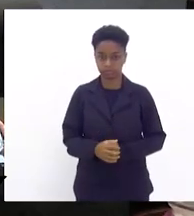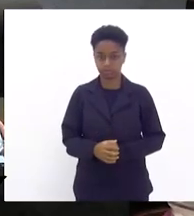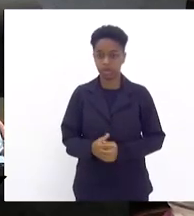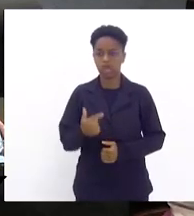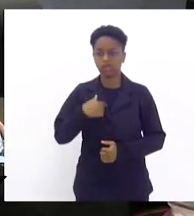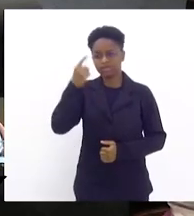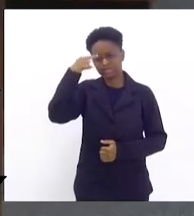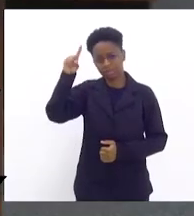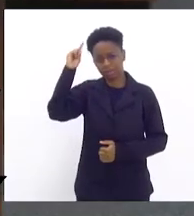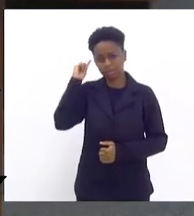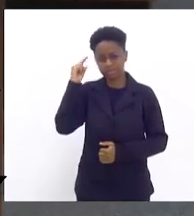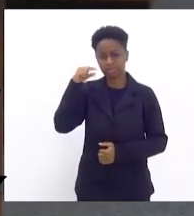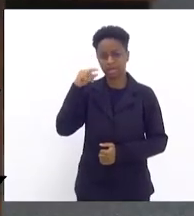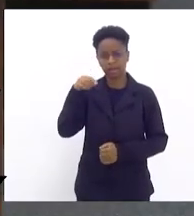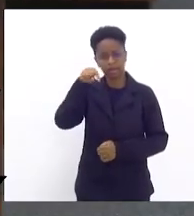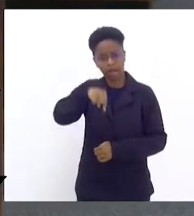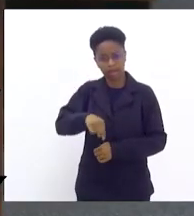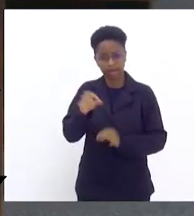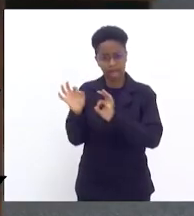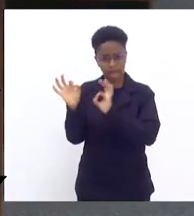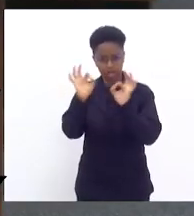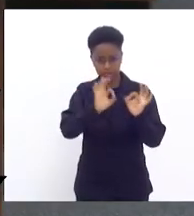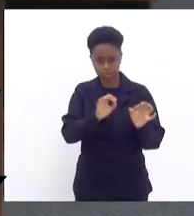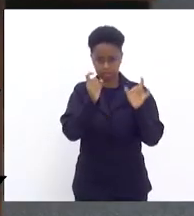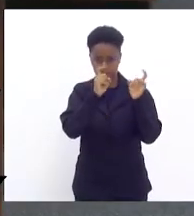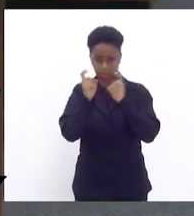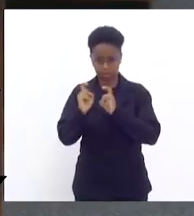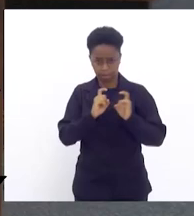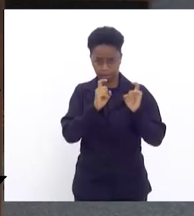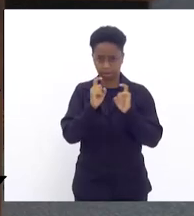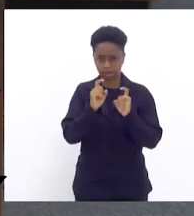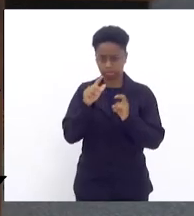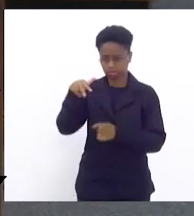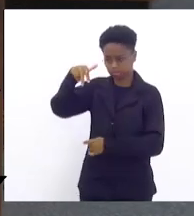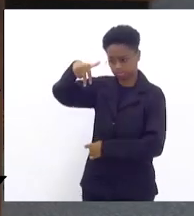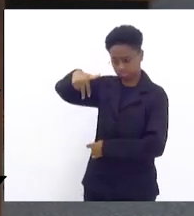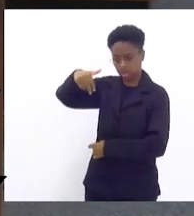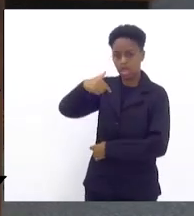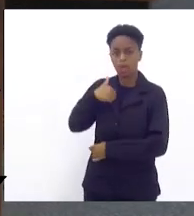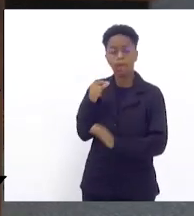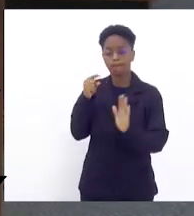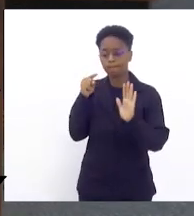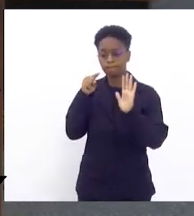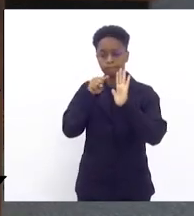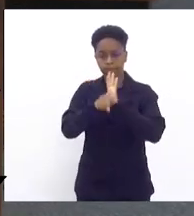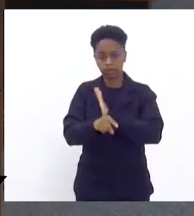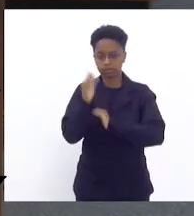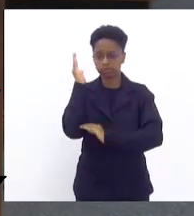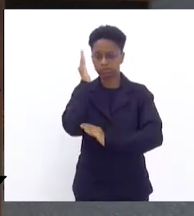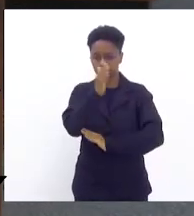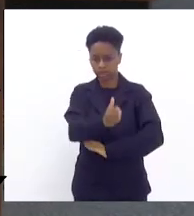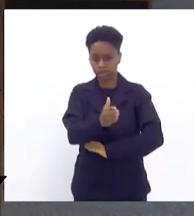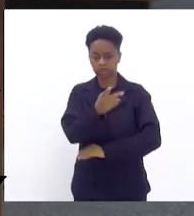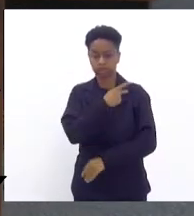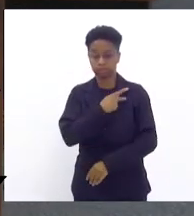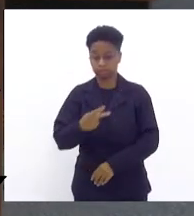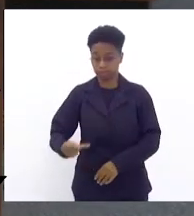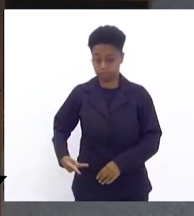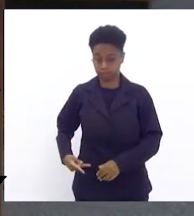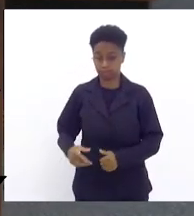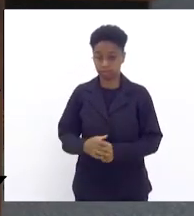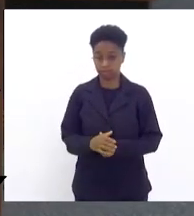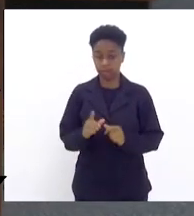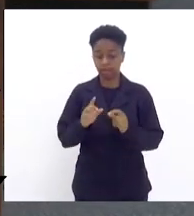aqui na semana passada assistindo a audiência lá em cima e queria fazer uma pergunta direta ao presidente da